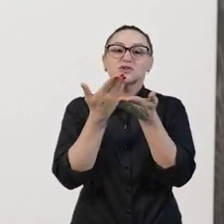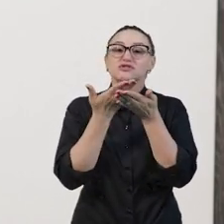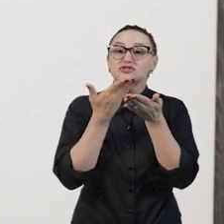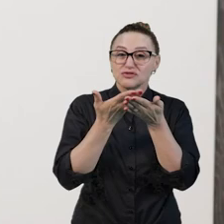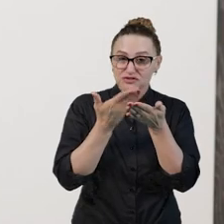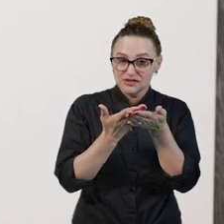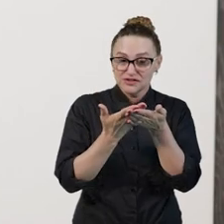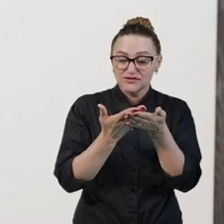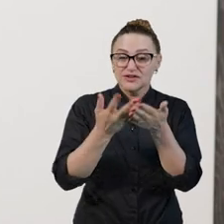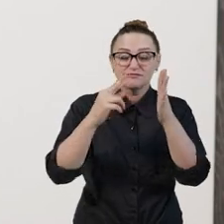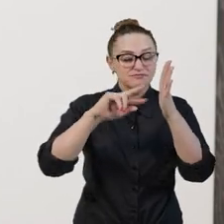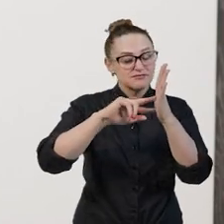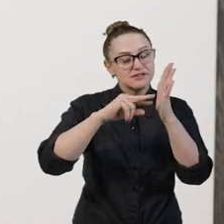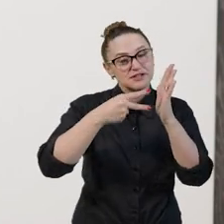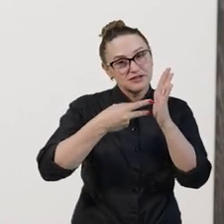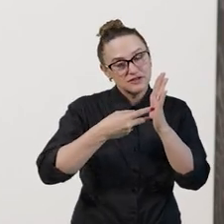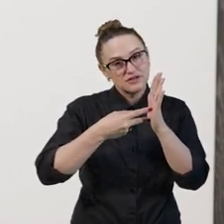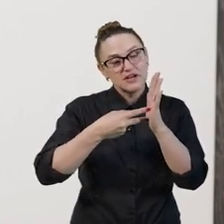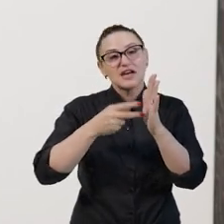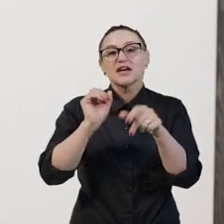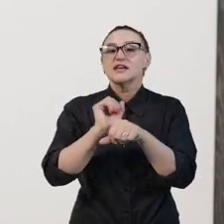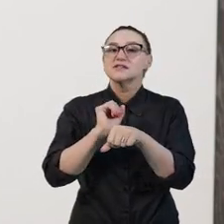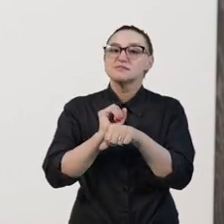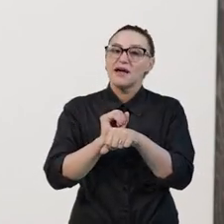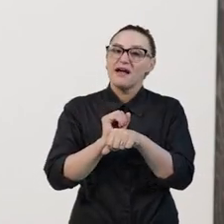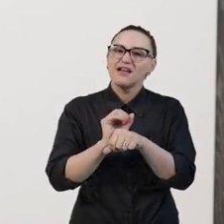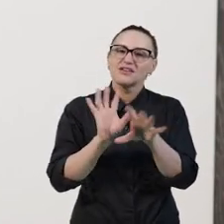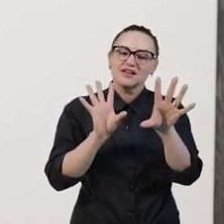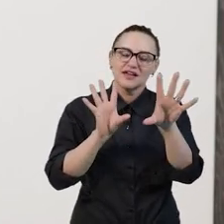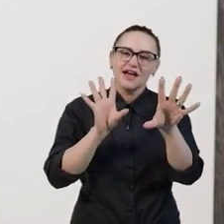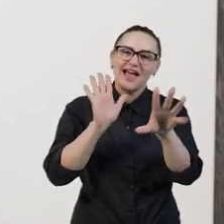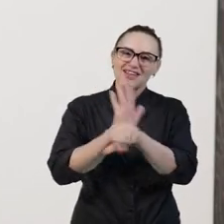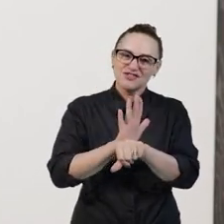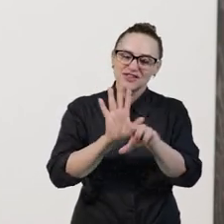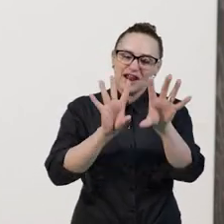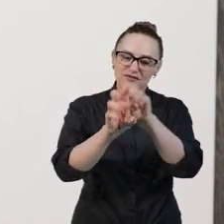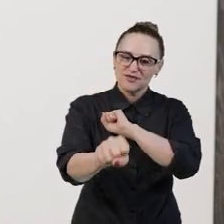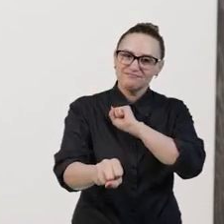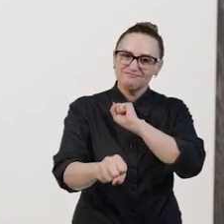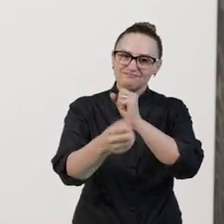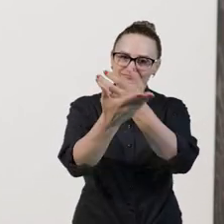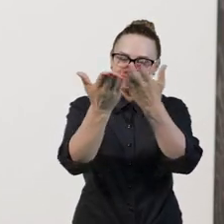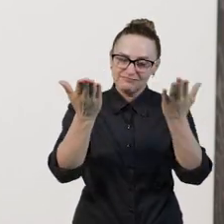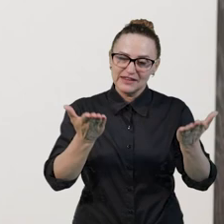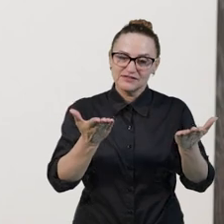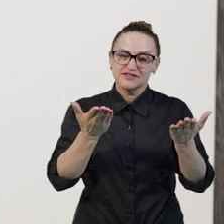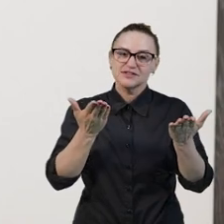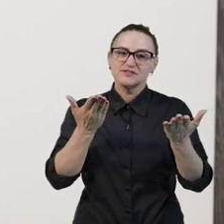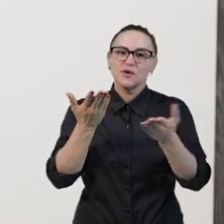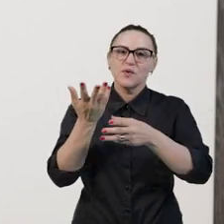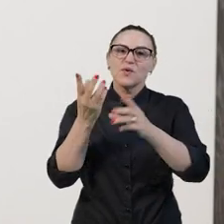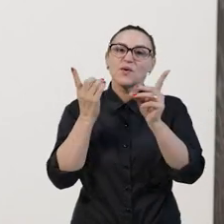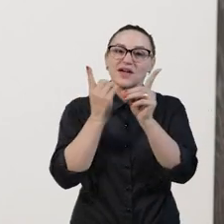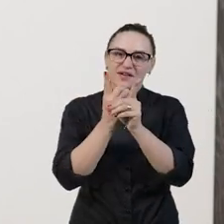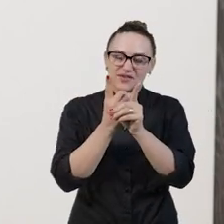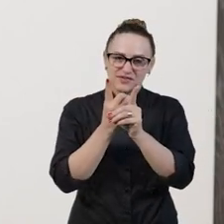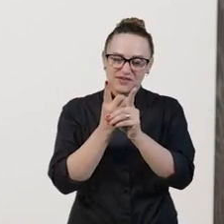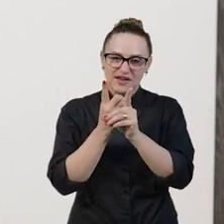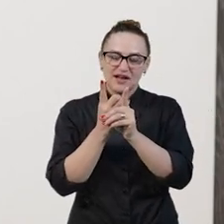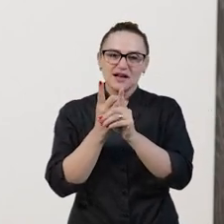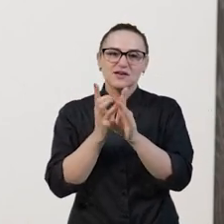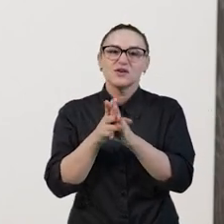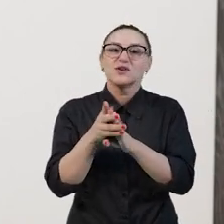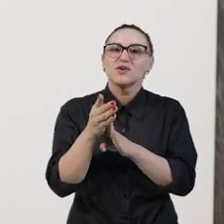espero que contribua com a formação de vocês vocês vão encontrar orientações fundamentos